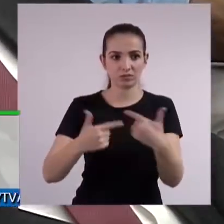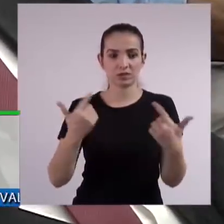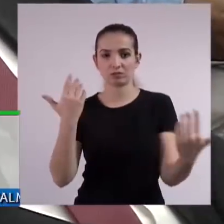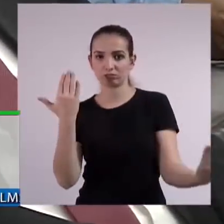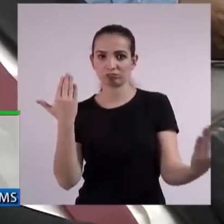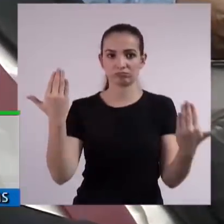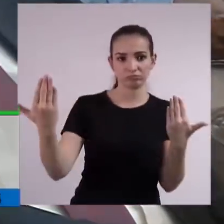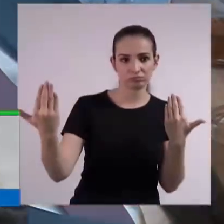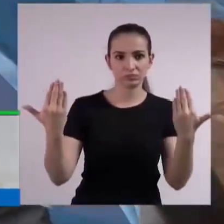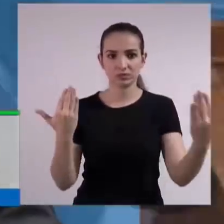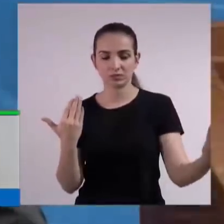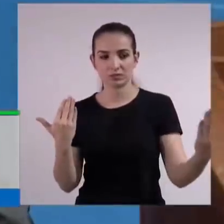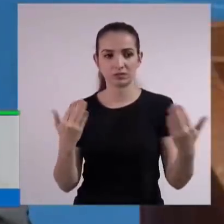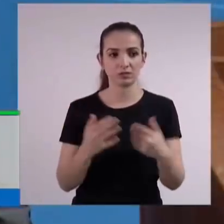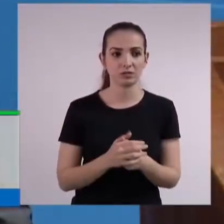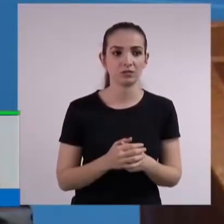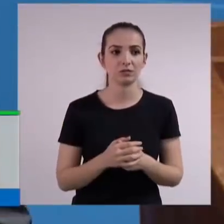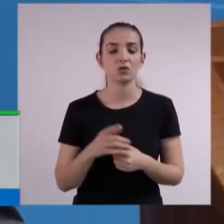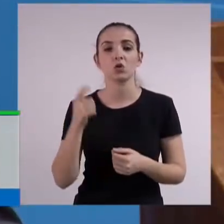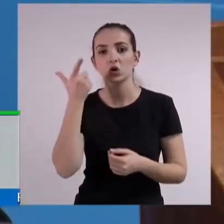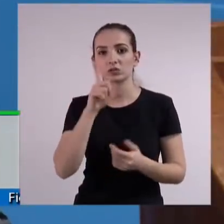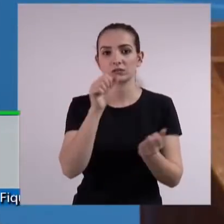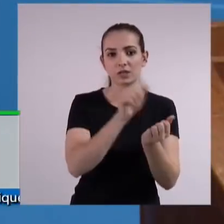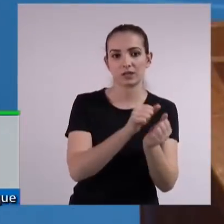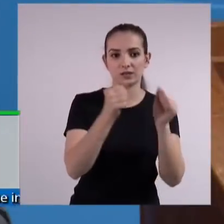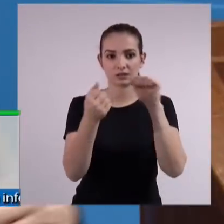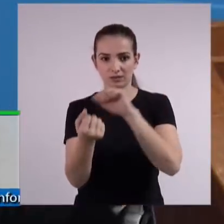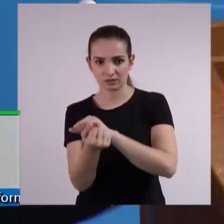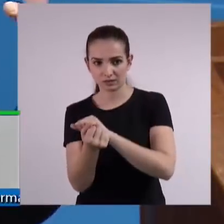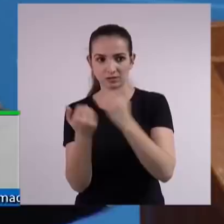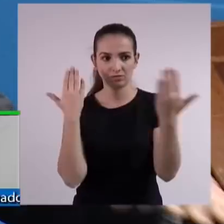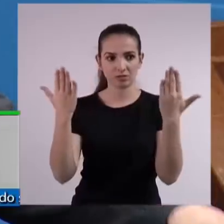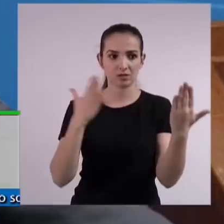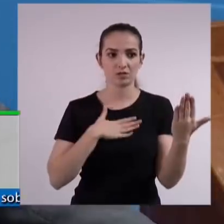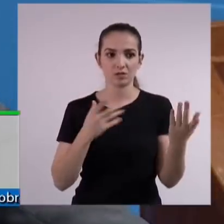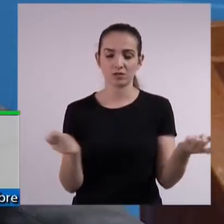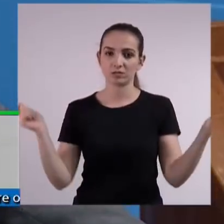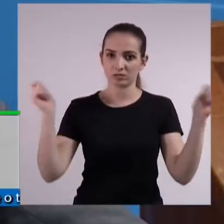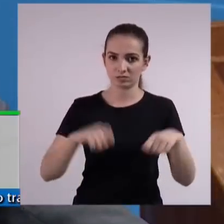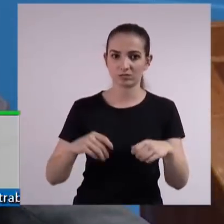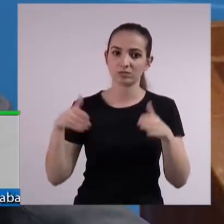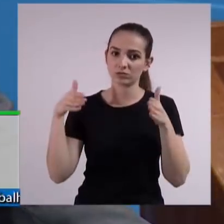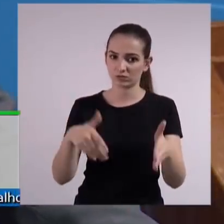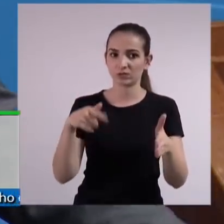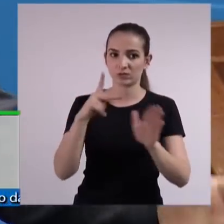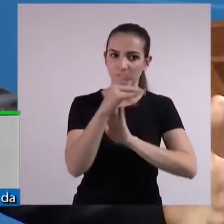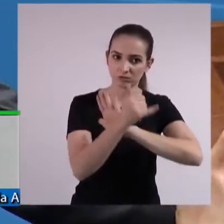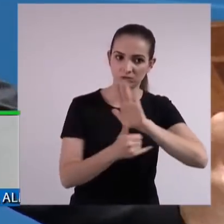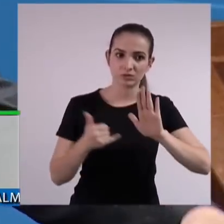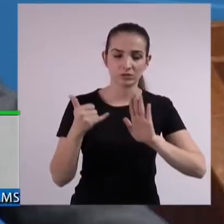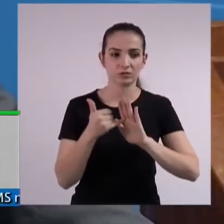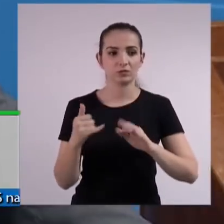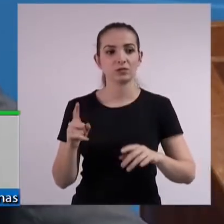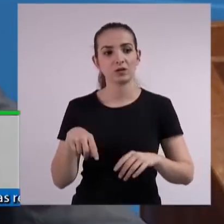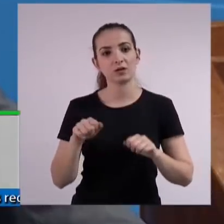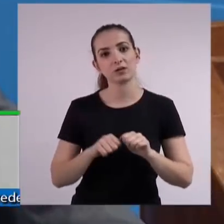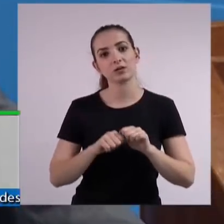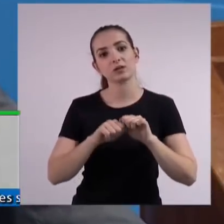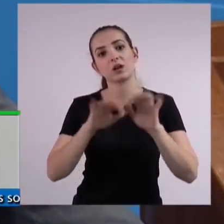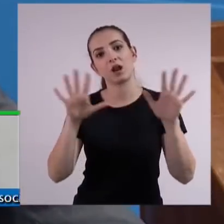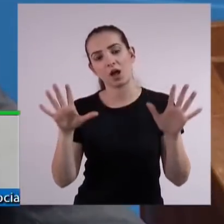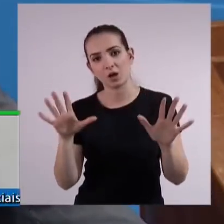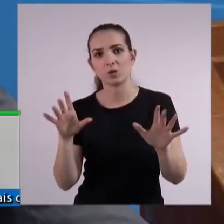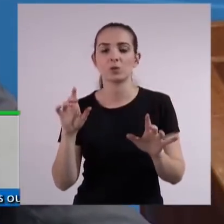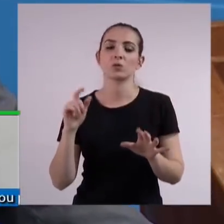ela seja adequada às minhas condições de participar do projeto. Claro, obviamente, que eu